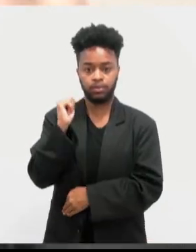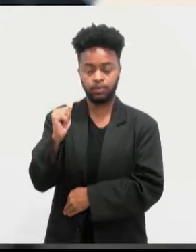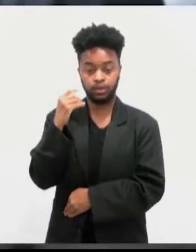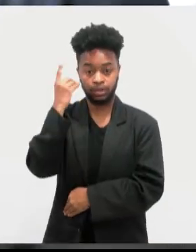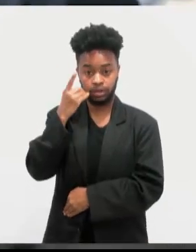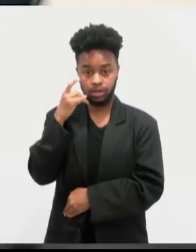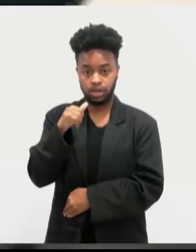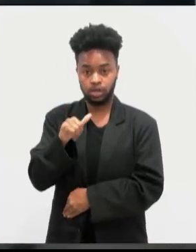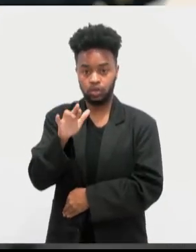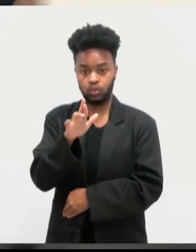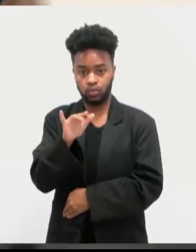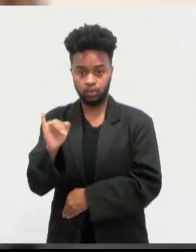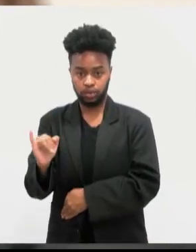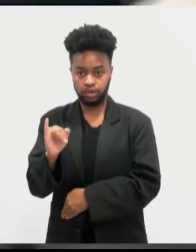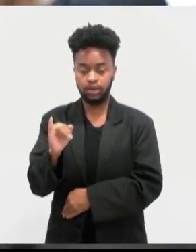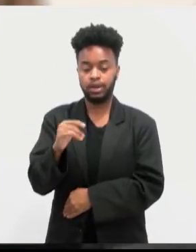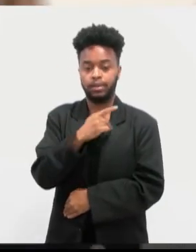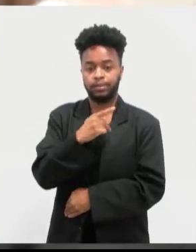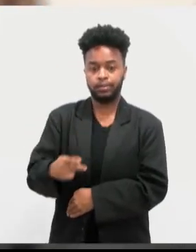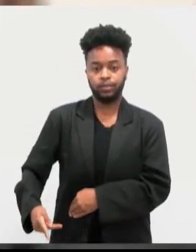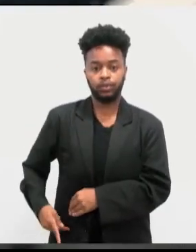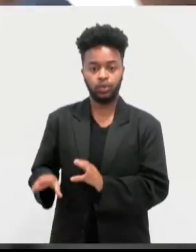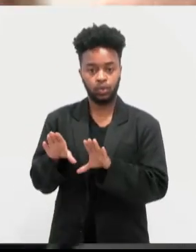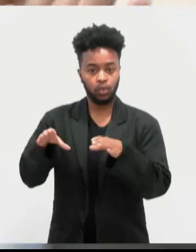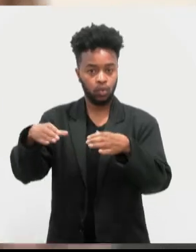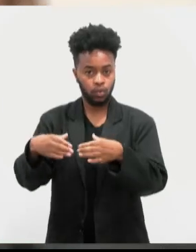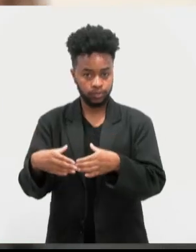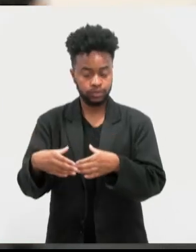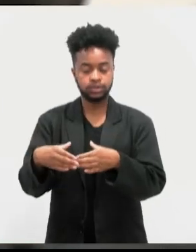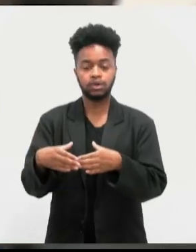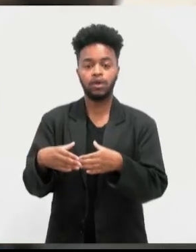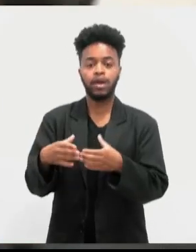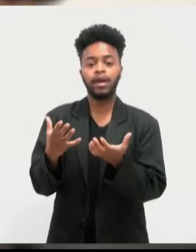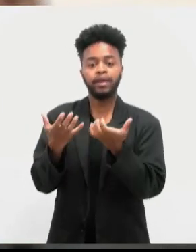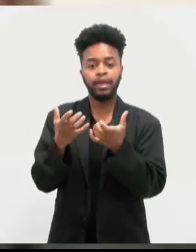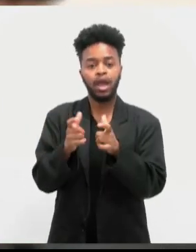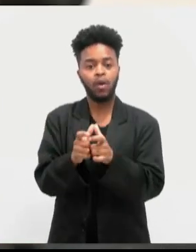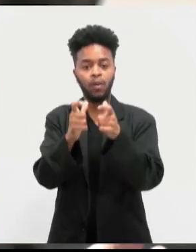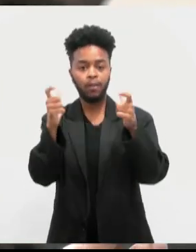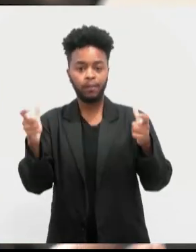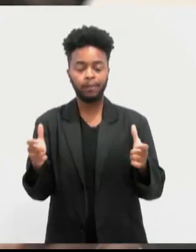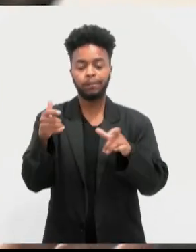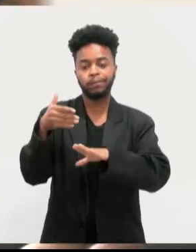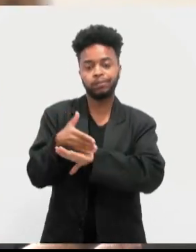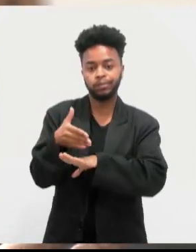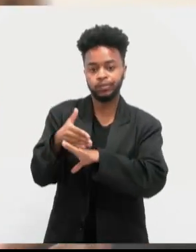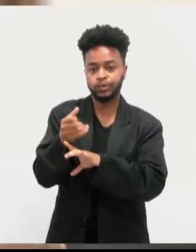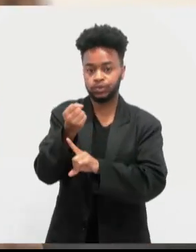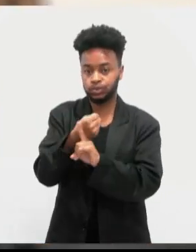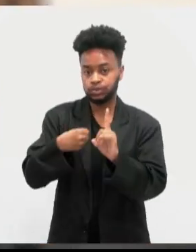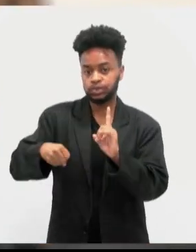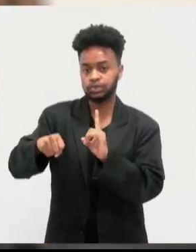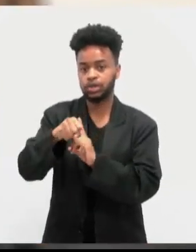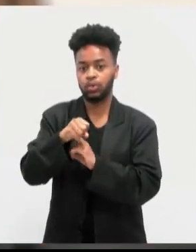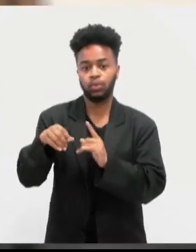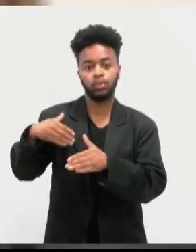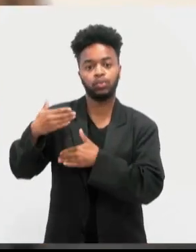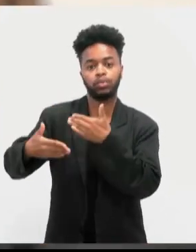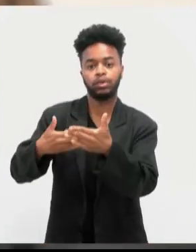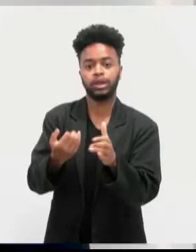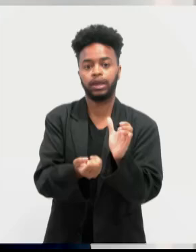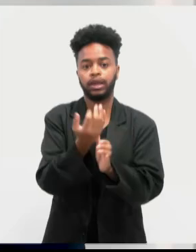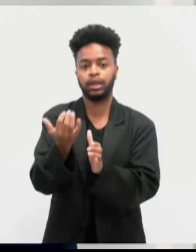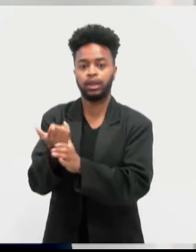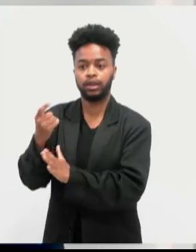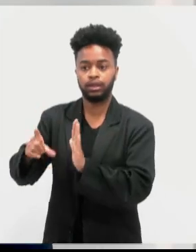Yuri Moura, à frente da instalação da comissão, quer ampliar a participação da sociedade no processo